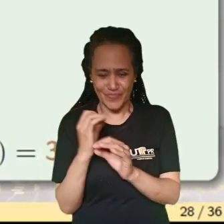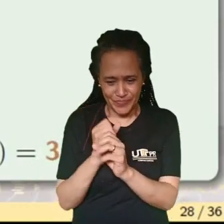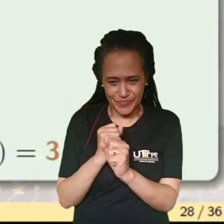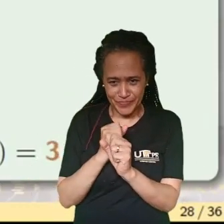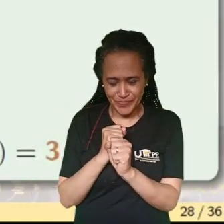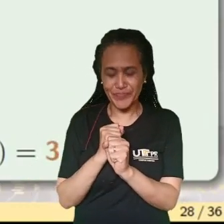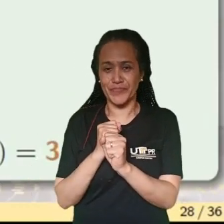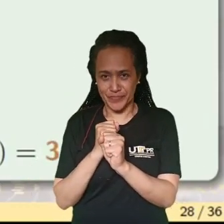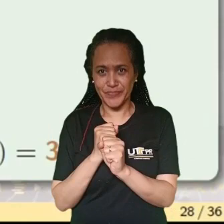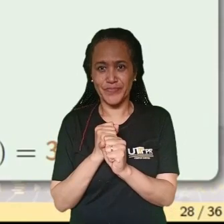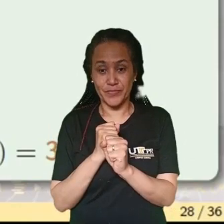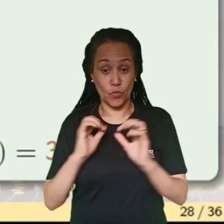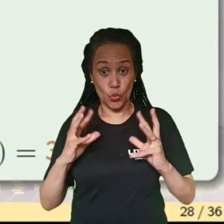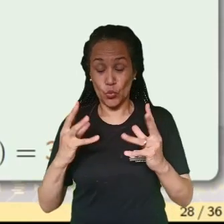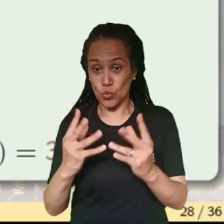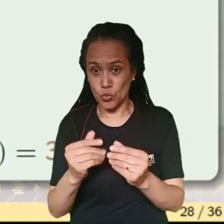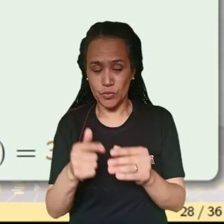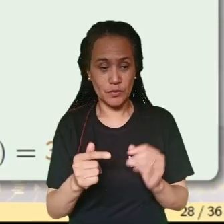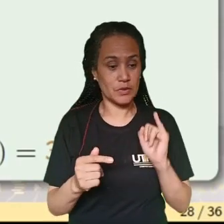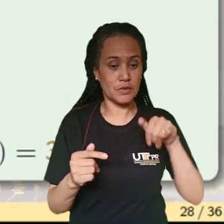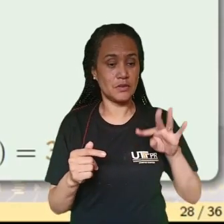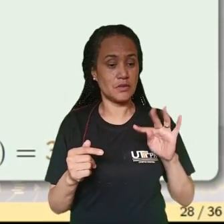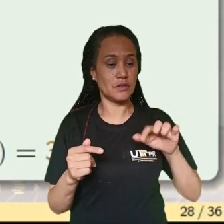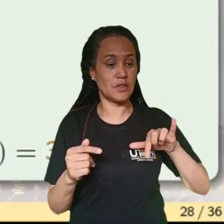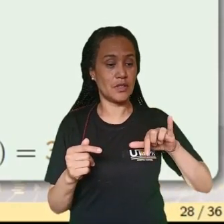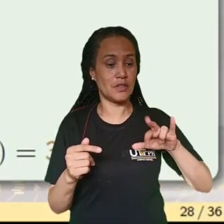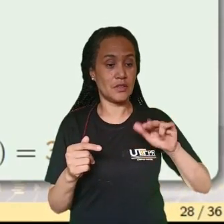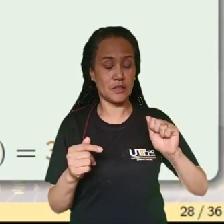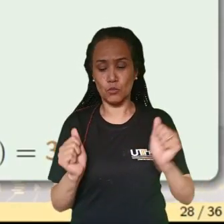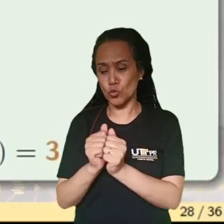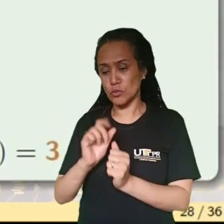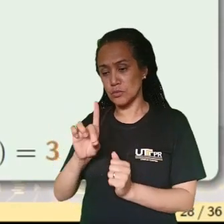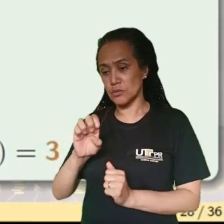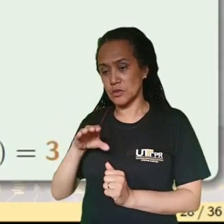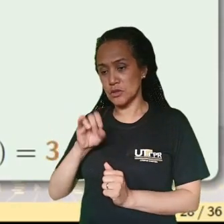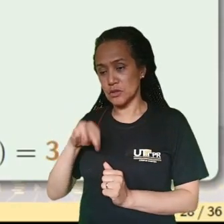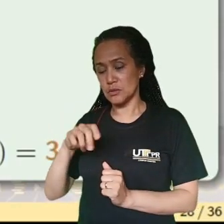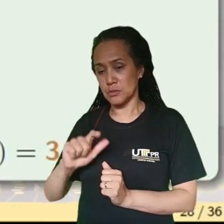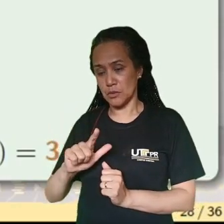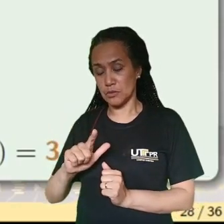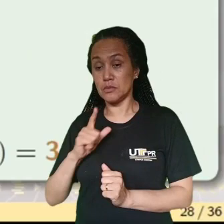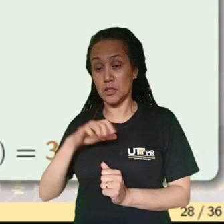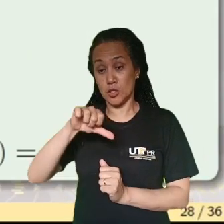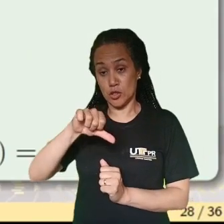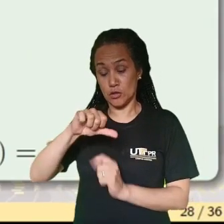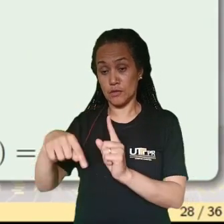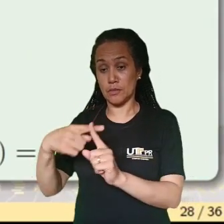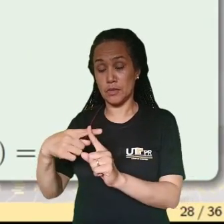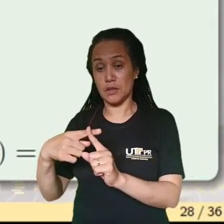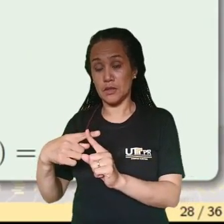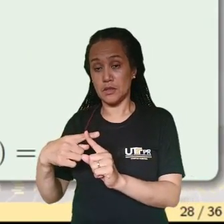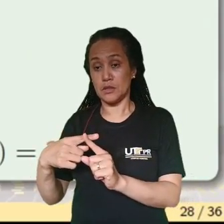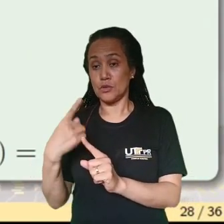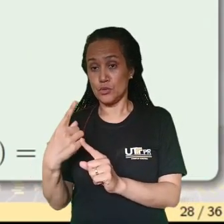colocar na quantidade Q para calcular a parte inteira e a parte decimal, nós vamos observar que eu tenho 9 mais 1 sobre 2,